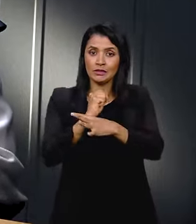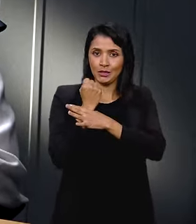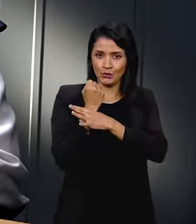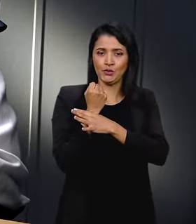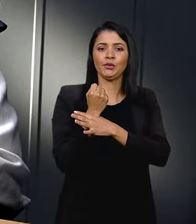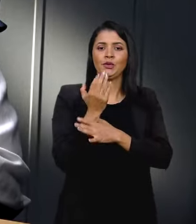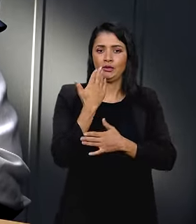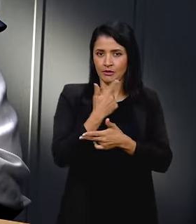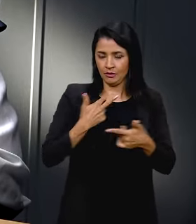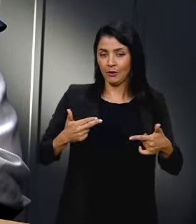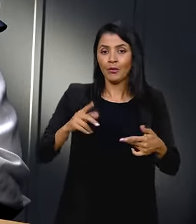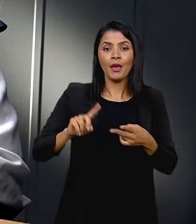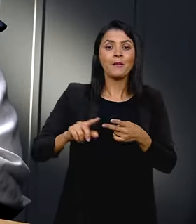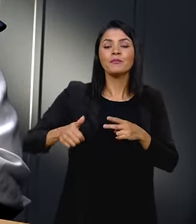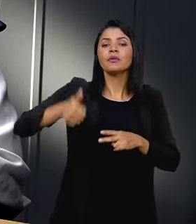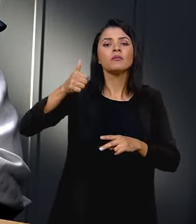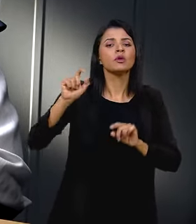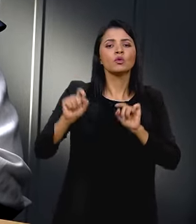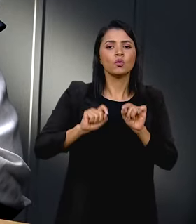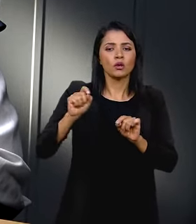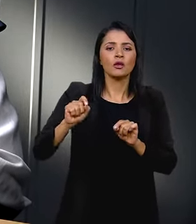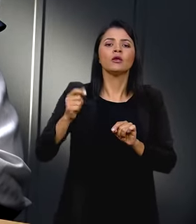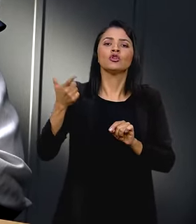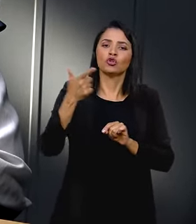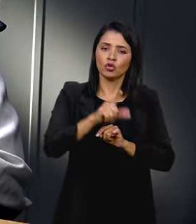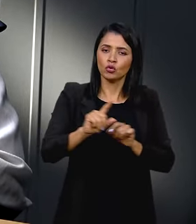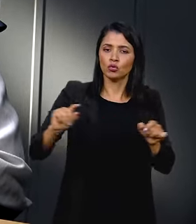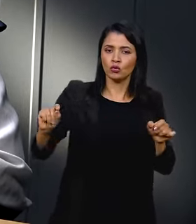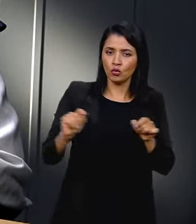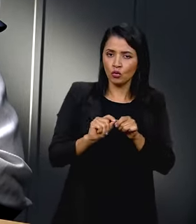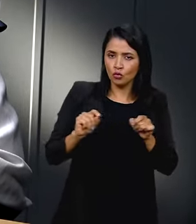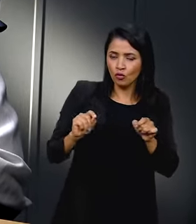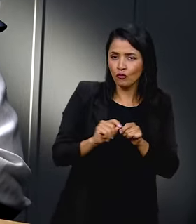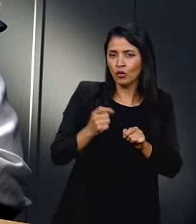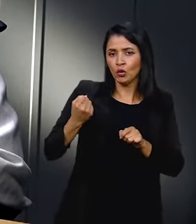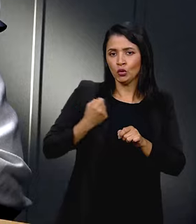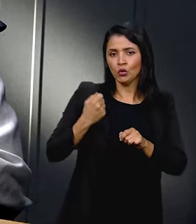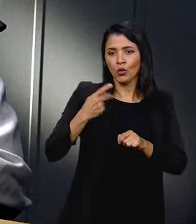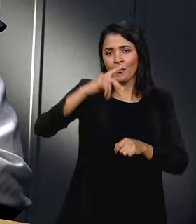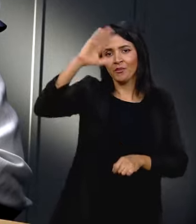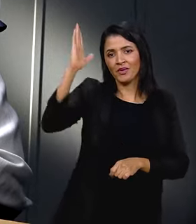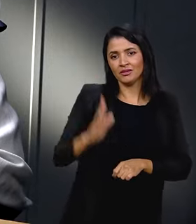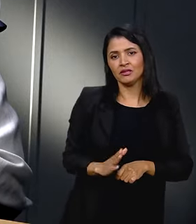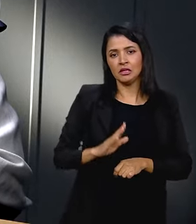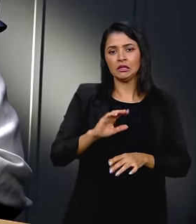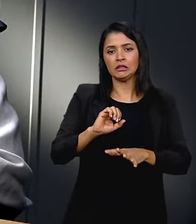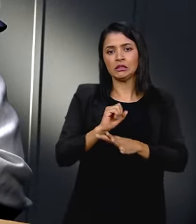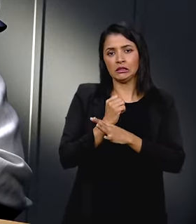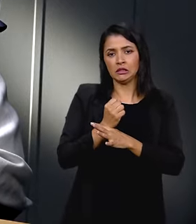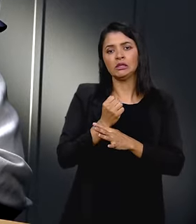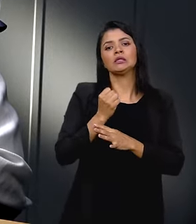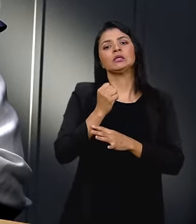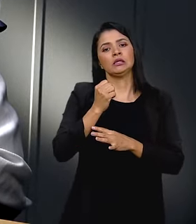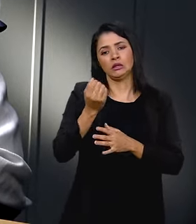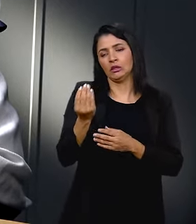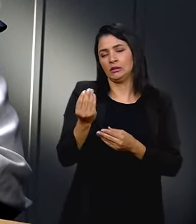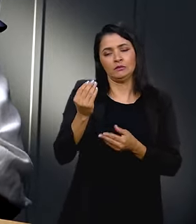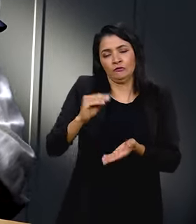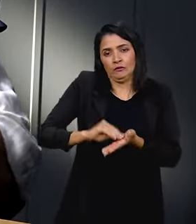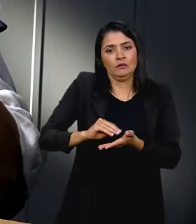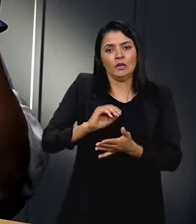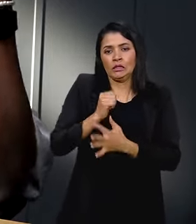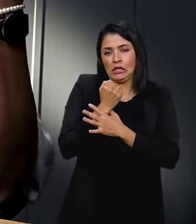alimentar então uma das primeiras medidas foi aplicar novamente a escala Brasileira de segurança alimentar no Brasil essa